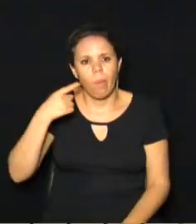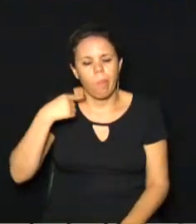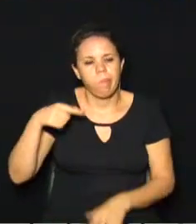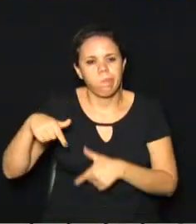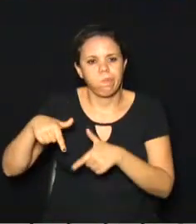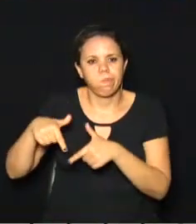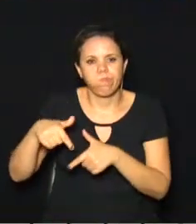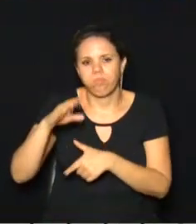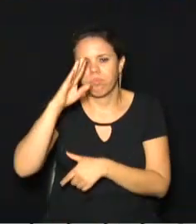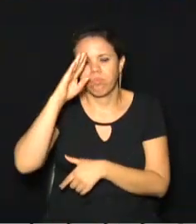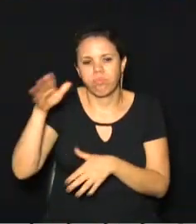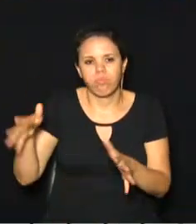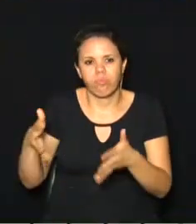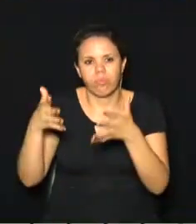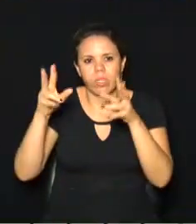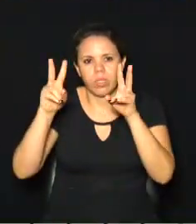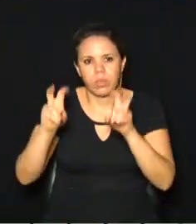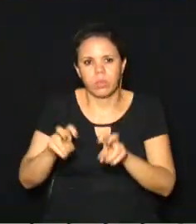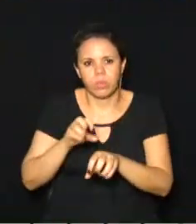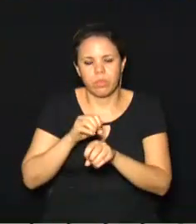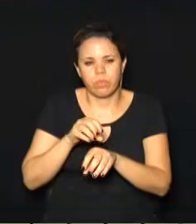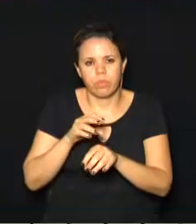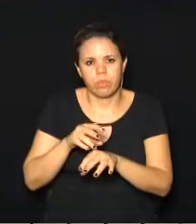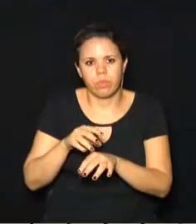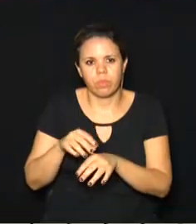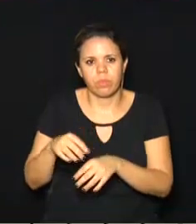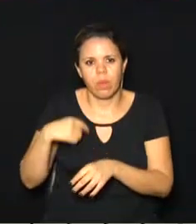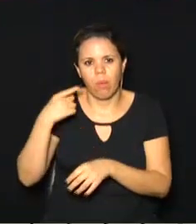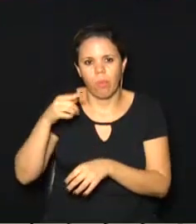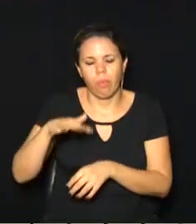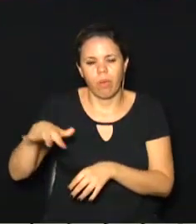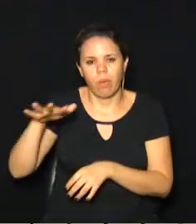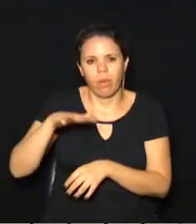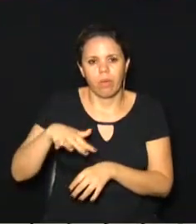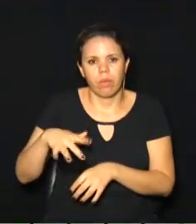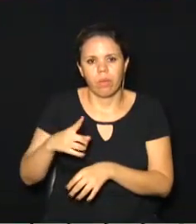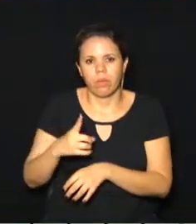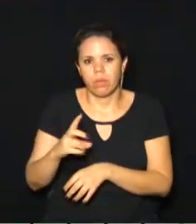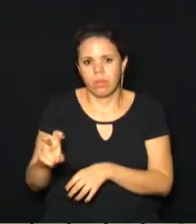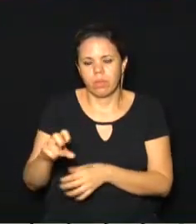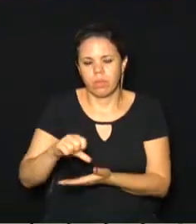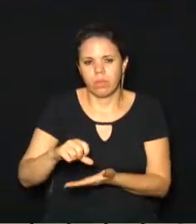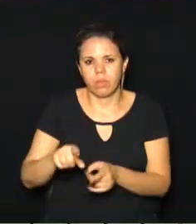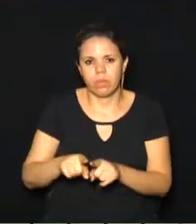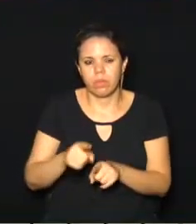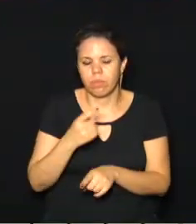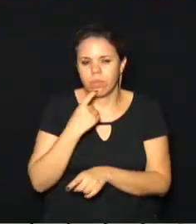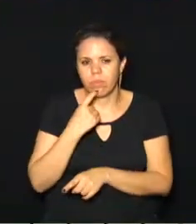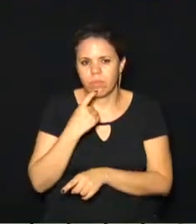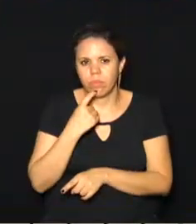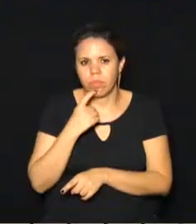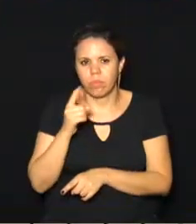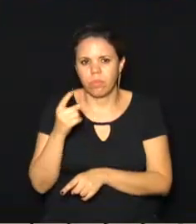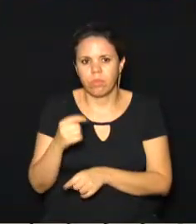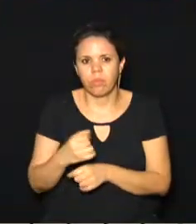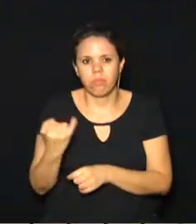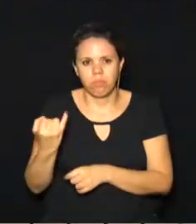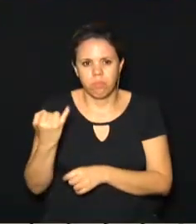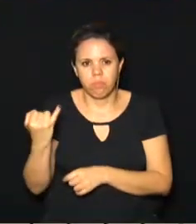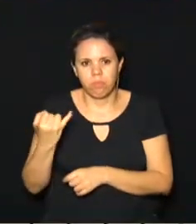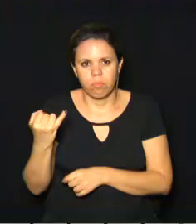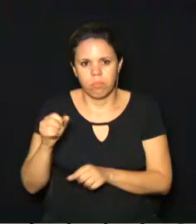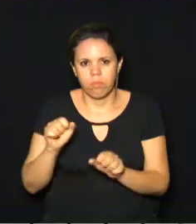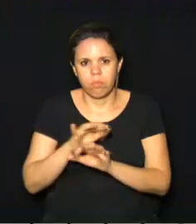do procedimento promocional temático de educação da Procuradoria Regional do Trabalho da 15ª. Foi muito importante